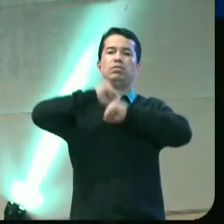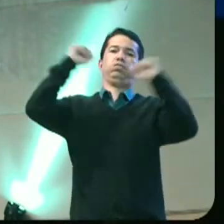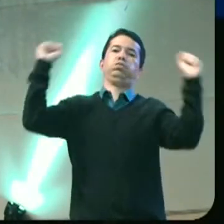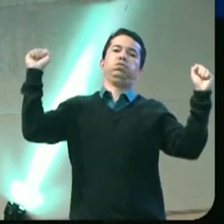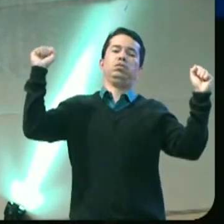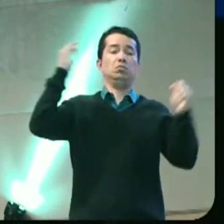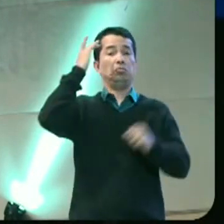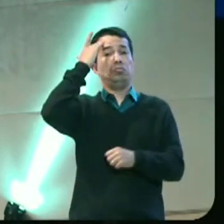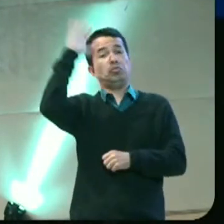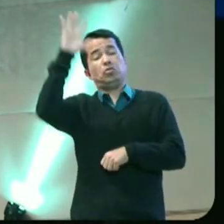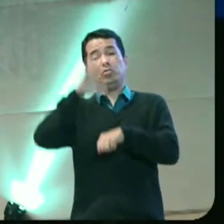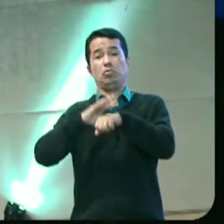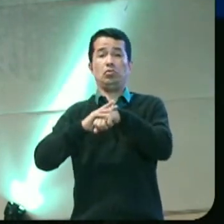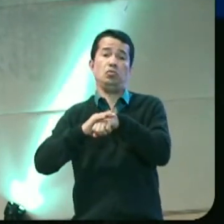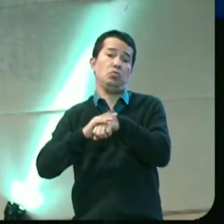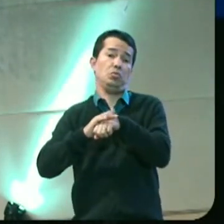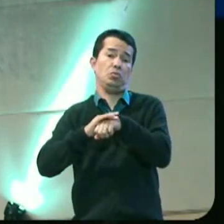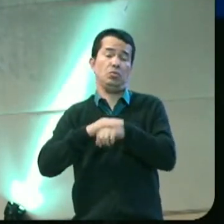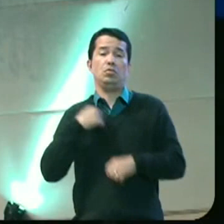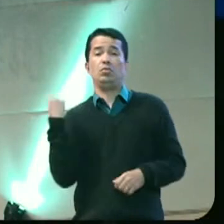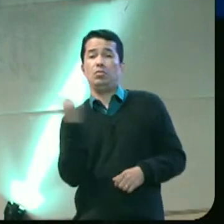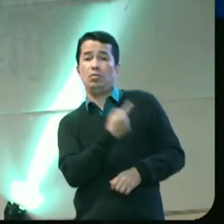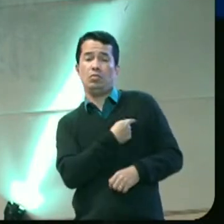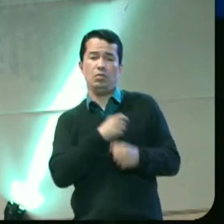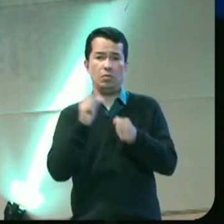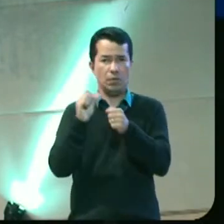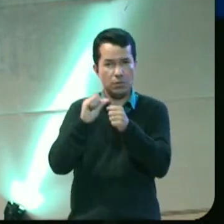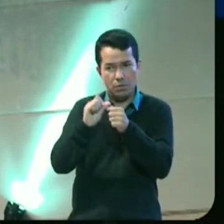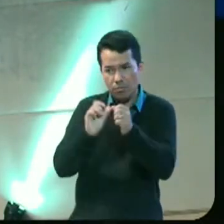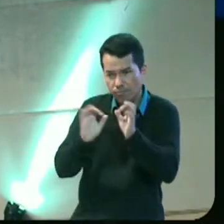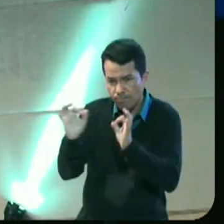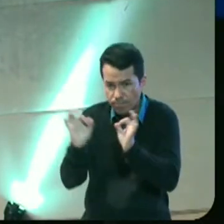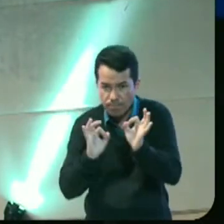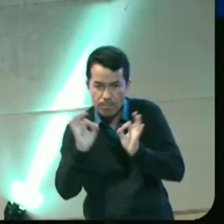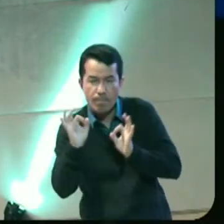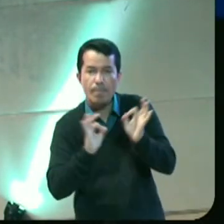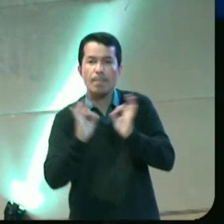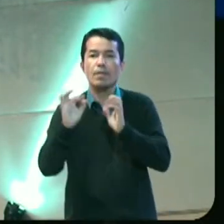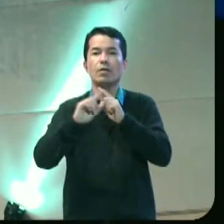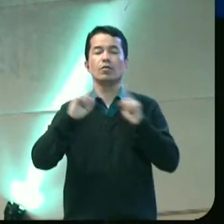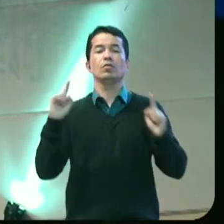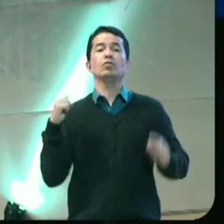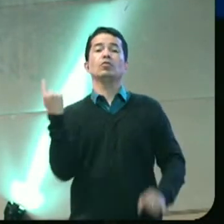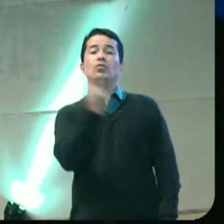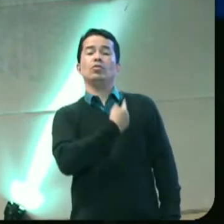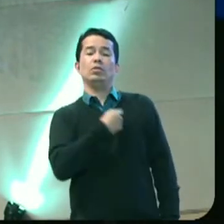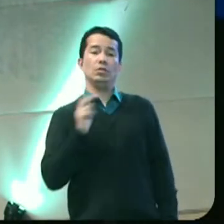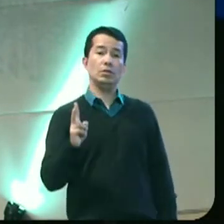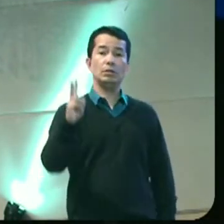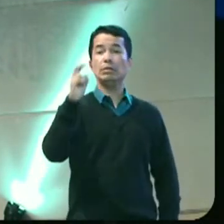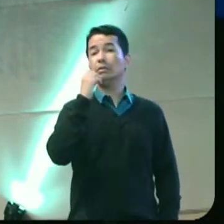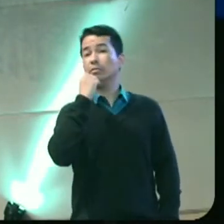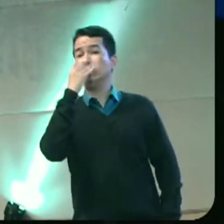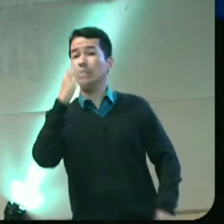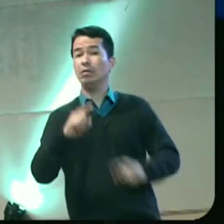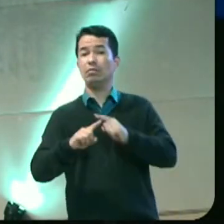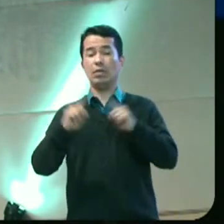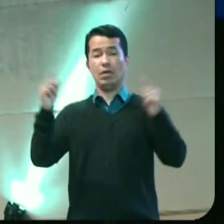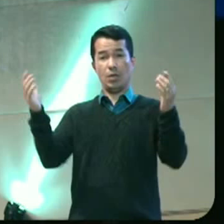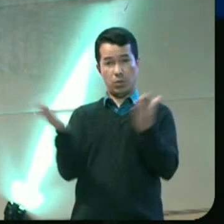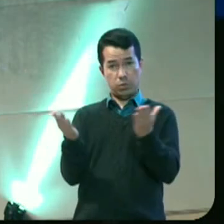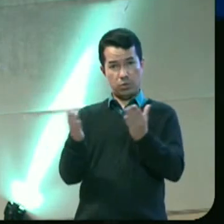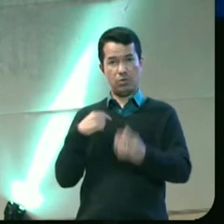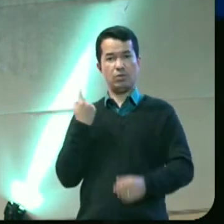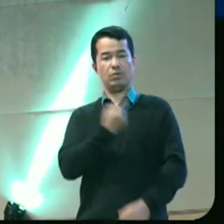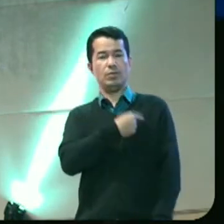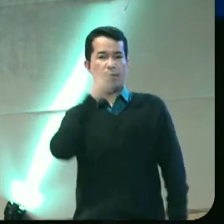ficar doente. Nós fazíamos os nossos planos. A gente estava bem. Mas agora, o que a gente lembra?